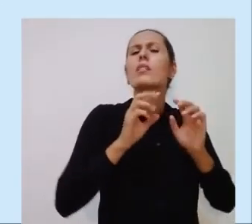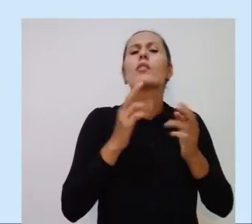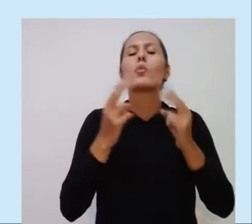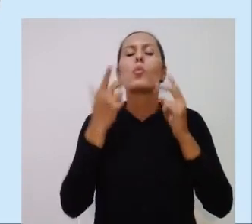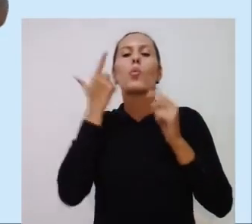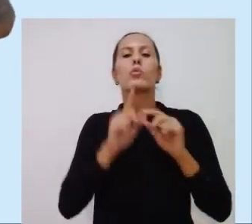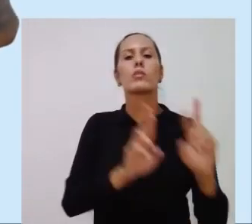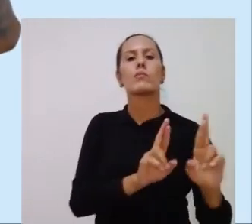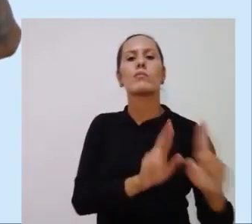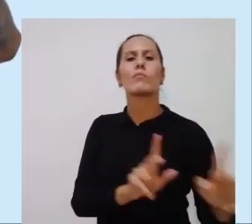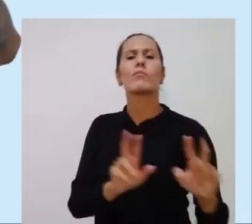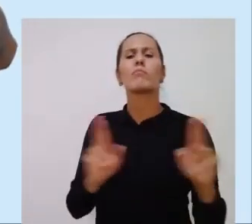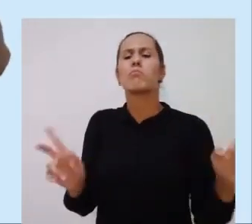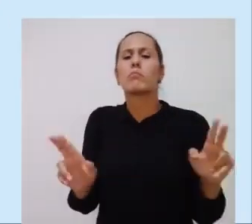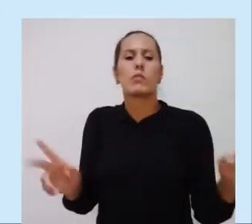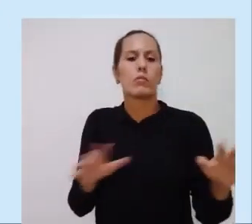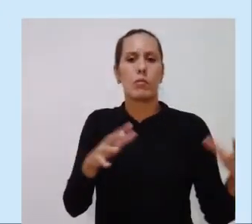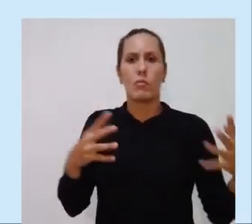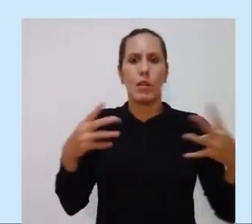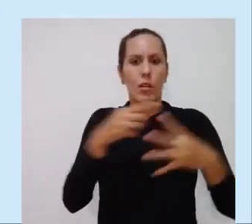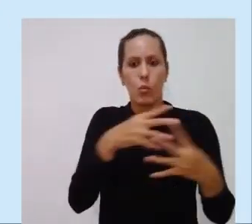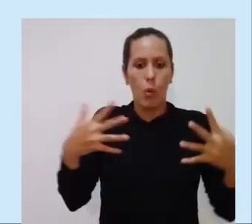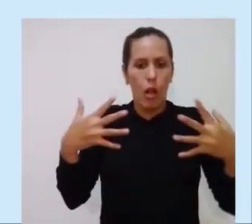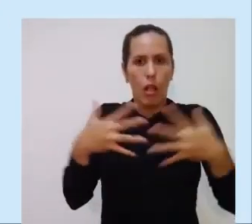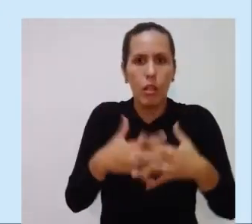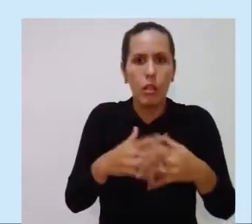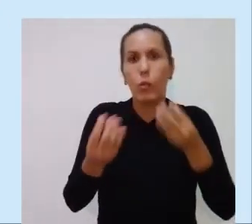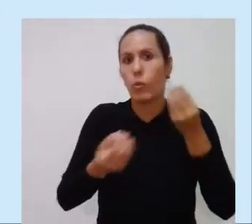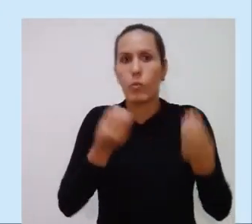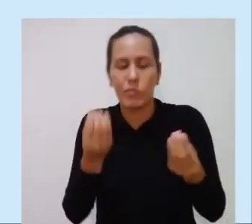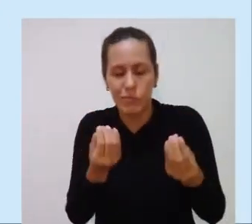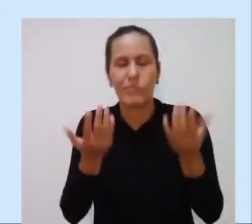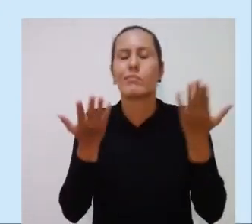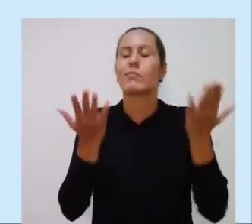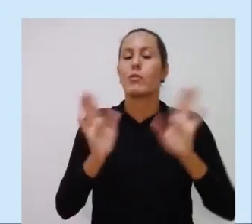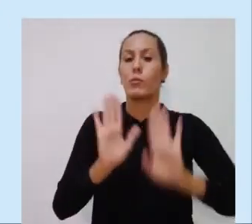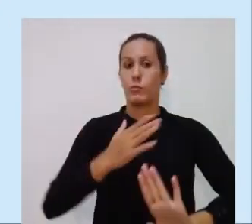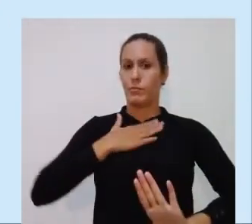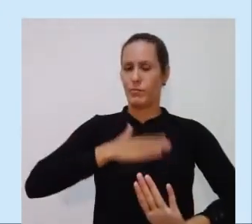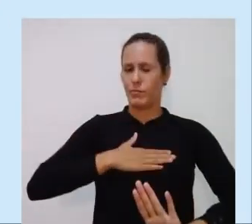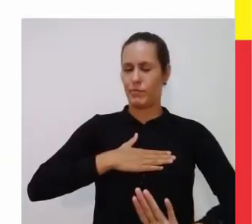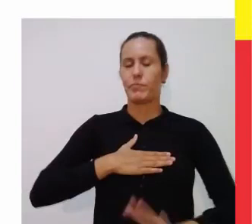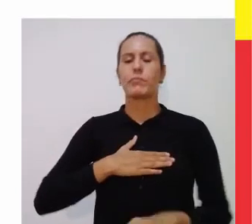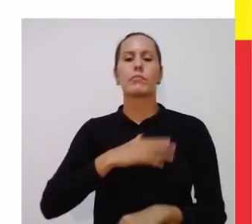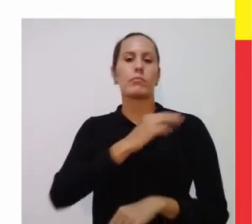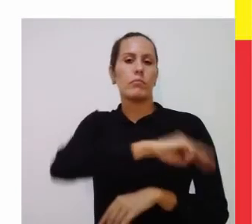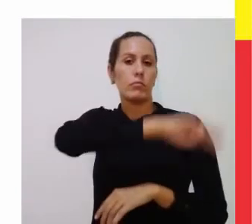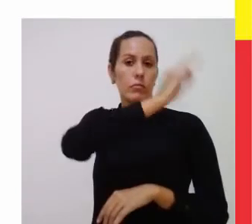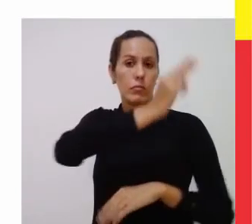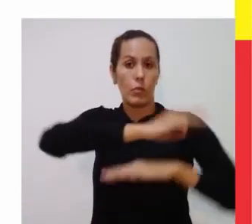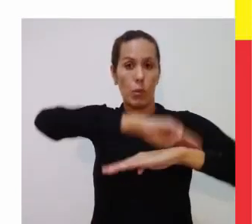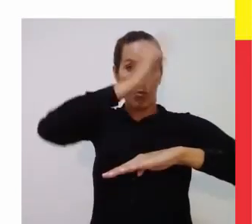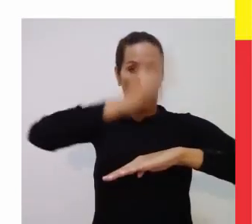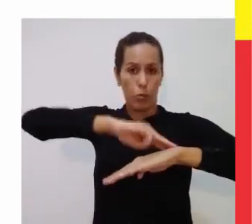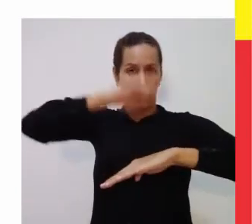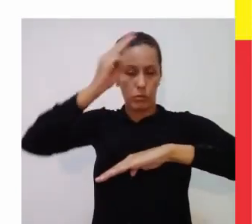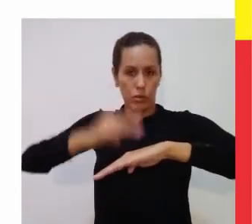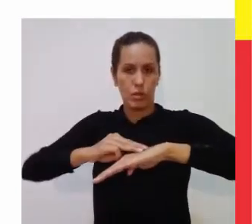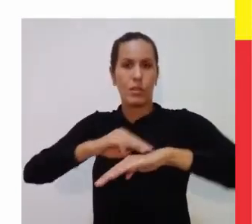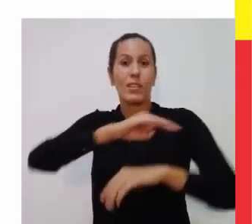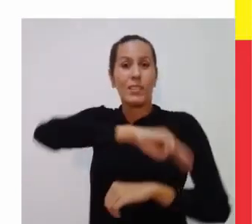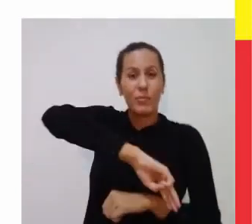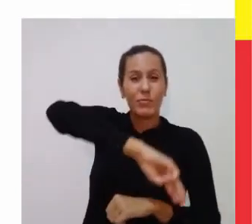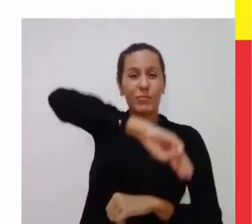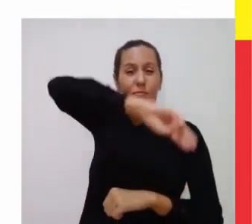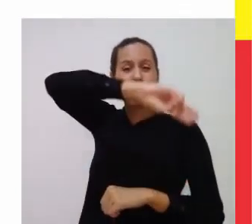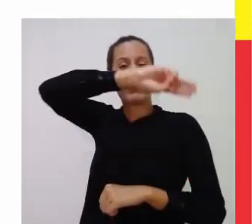é planalto? O que é planície? O que é montanha? O que é depressão? Como é que a gente divide isso aí? Vamos lá. Nas montanhas a gente vai ter uma